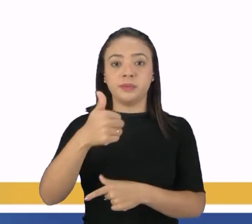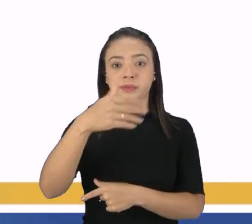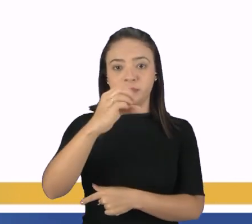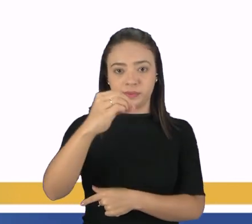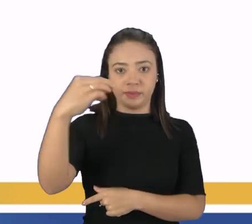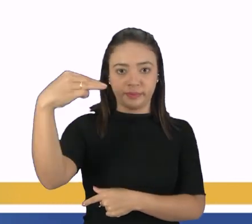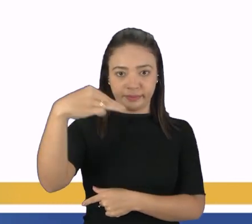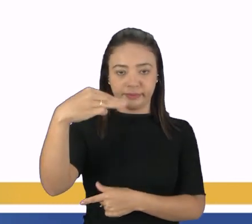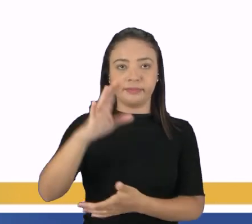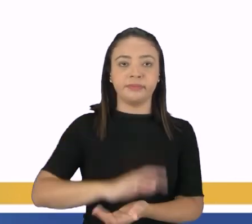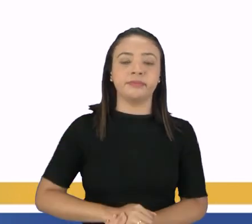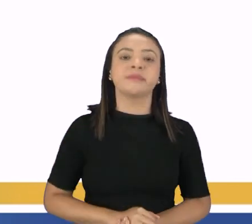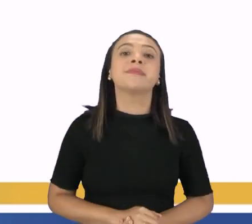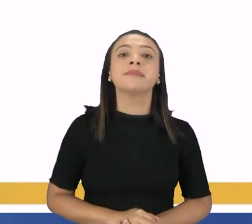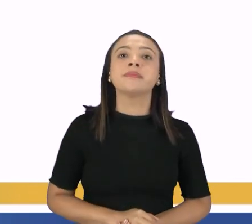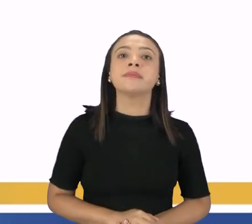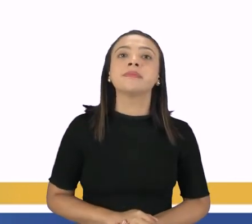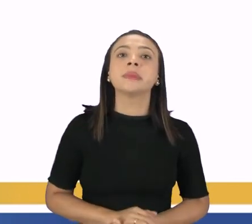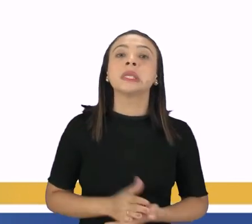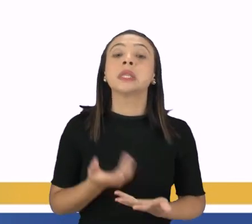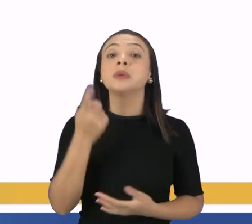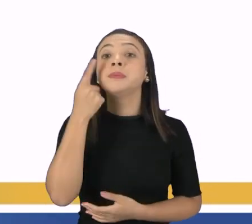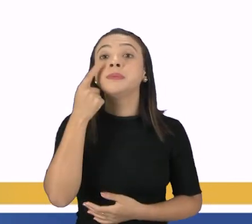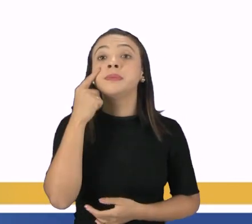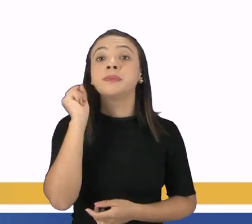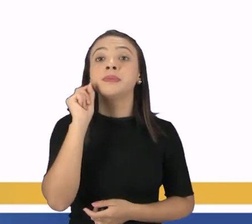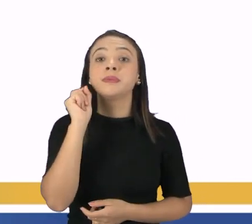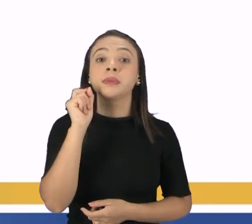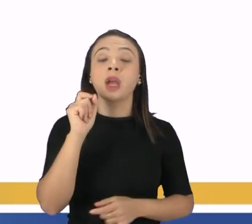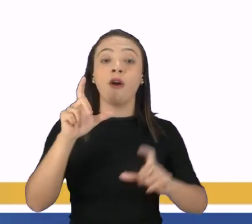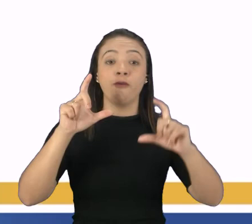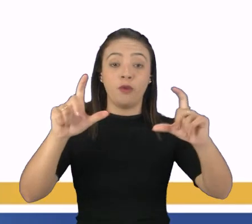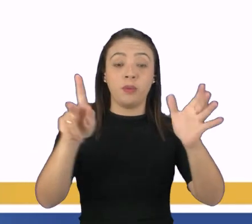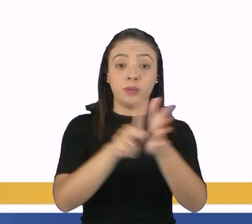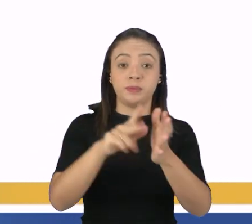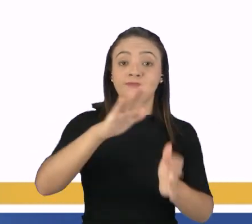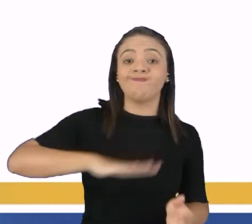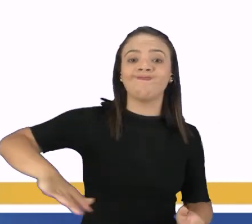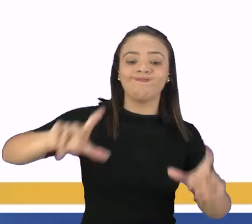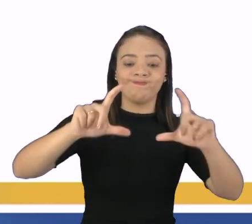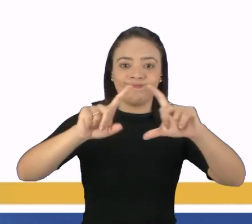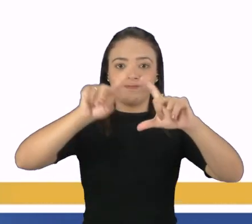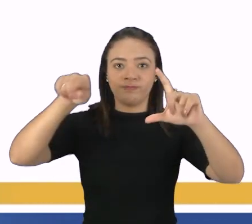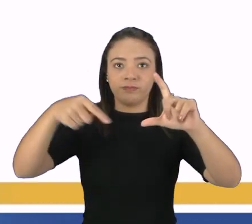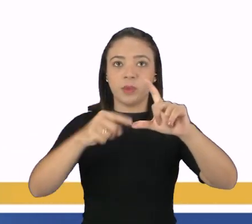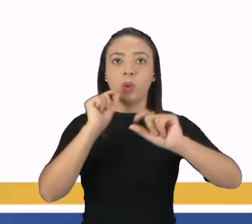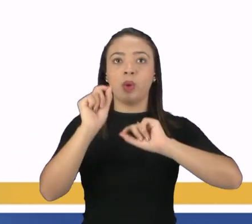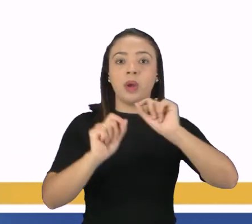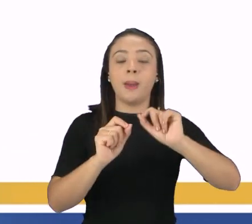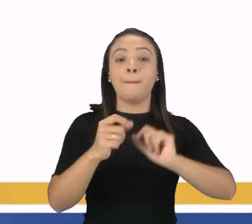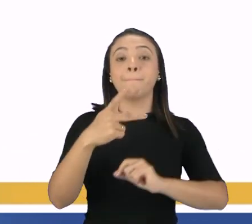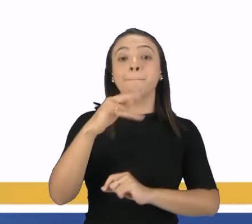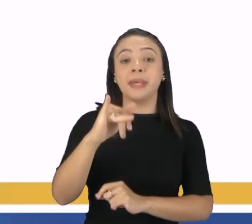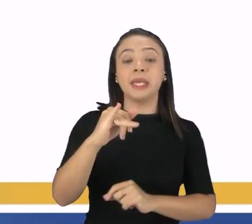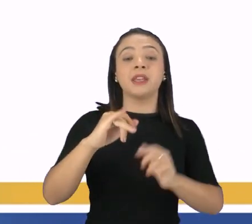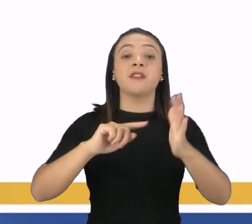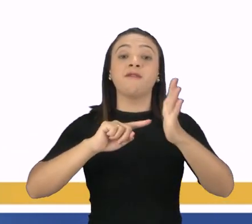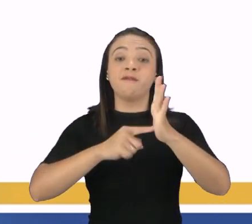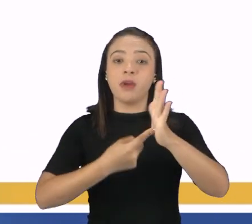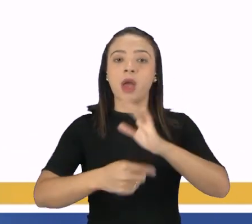Muito bem. Então, observe que a fórmula da área de um círculo é dada por π vezes o raio ao